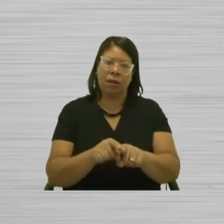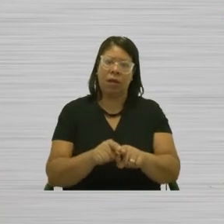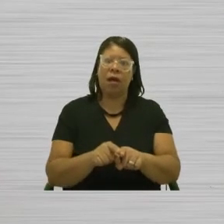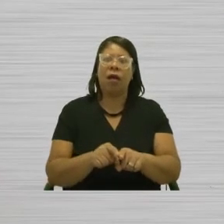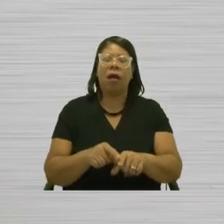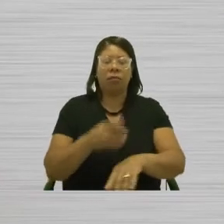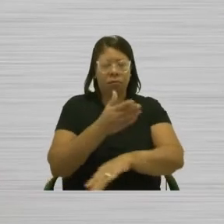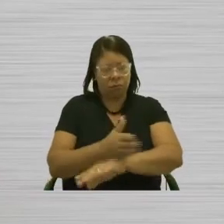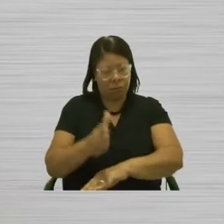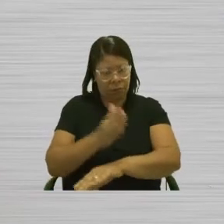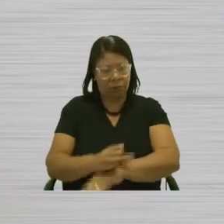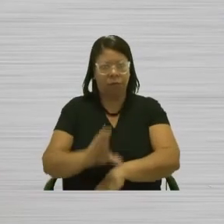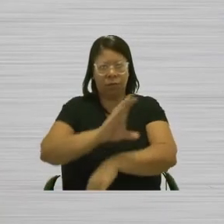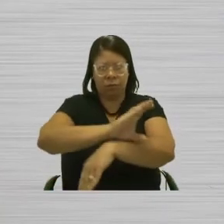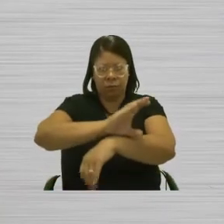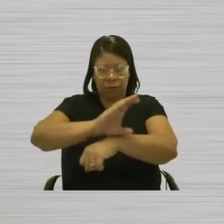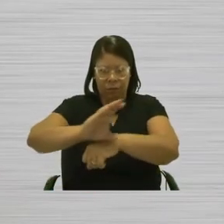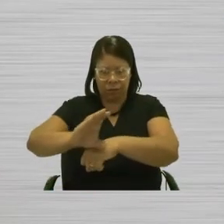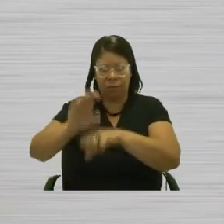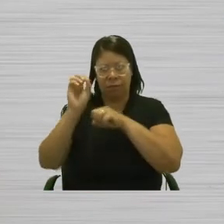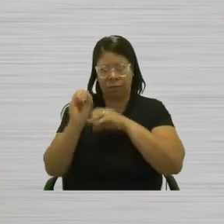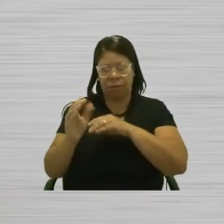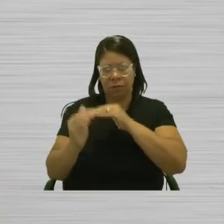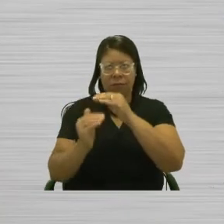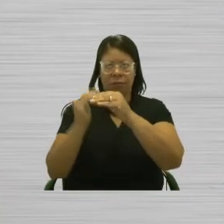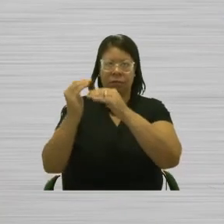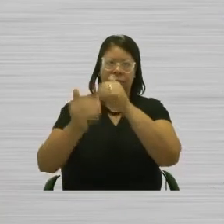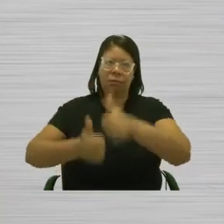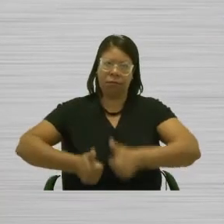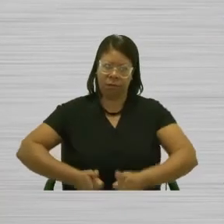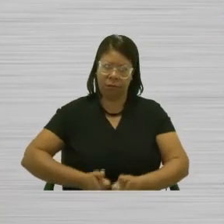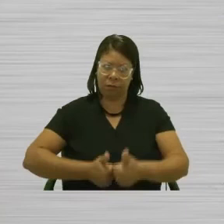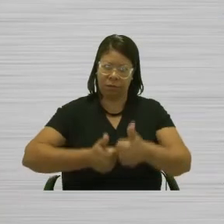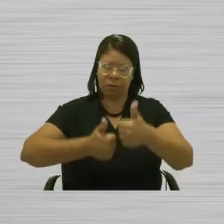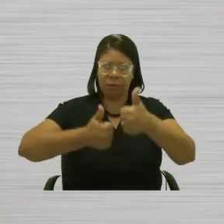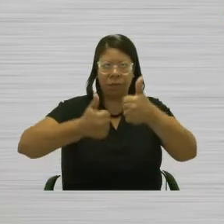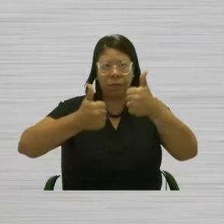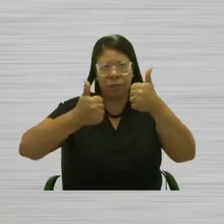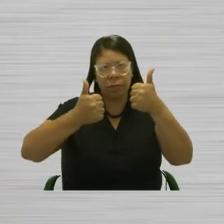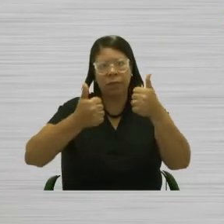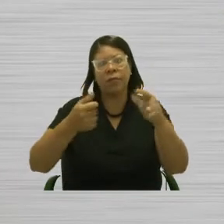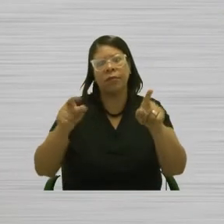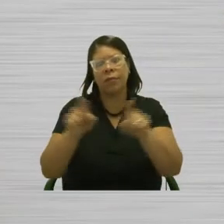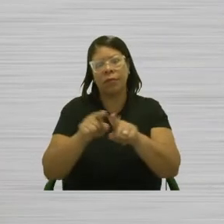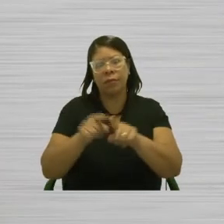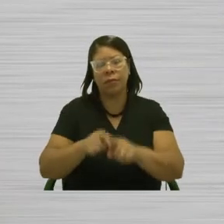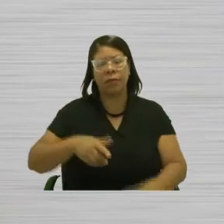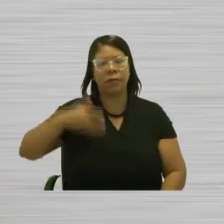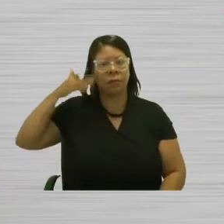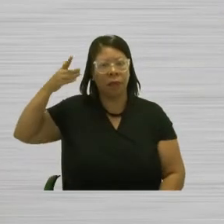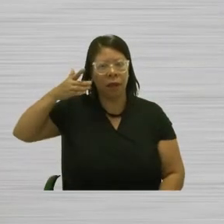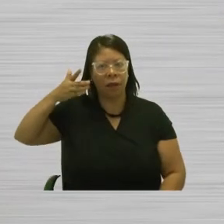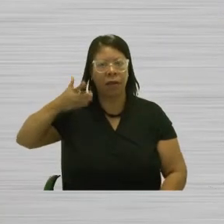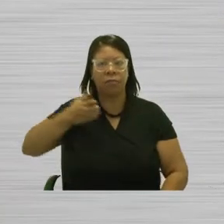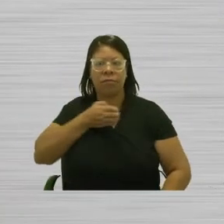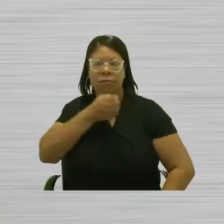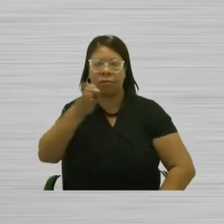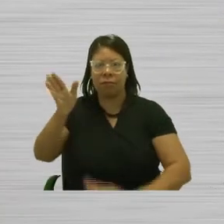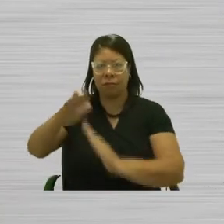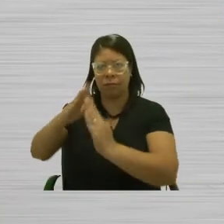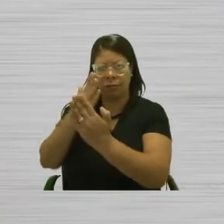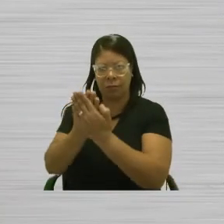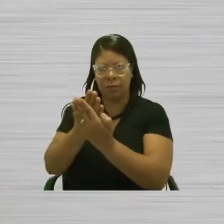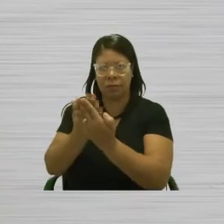formação, né, onde eles estão sempre fazendo capacitações, né, as palestras em escolas. Nós tivemos um